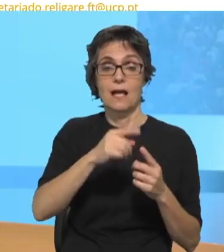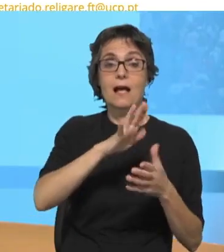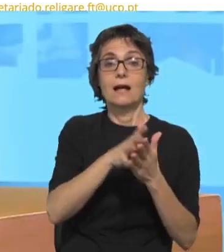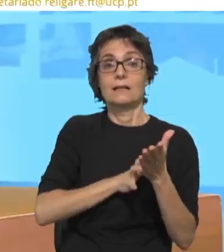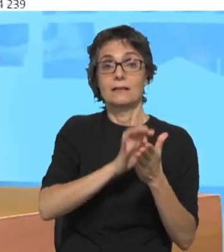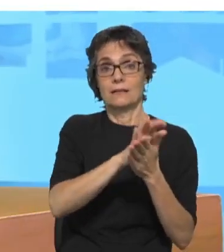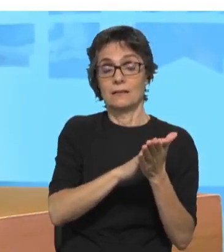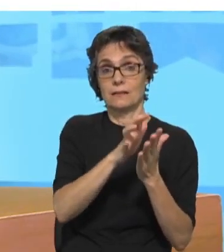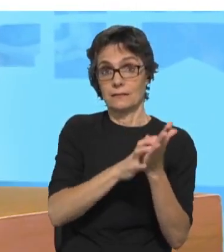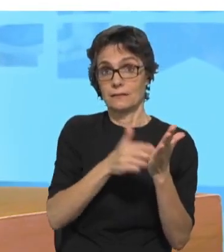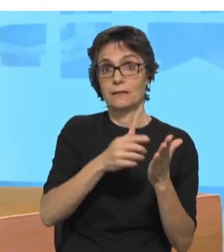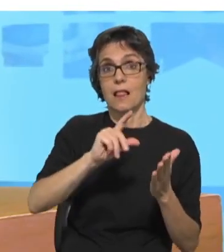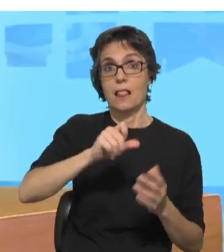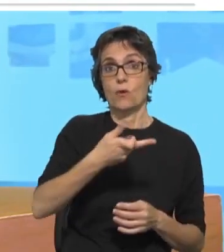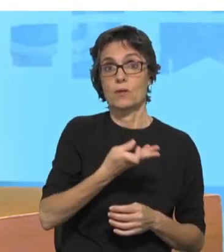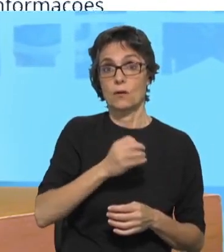mas sobretudo enfatizando